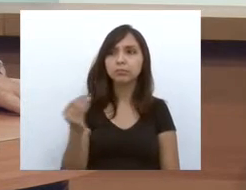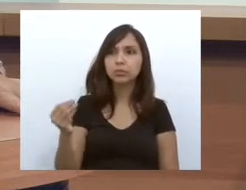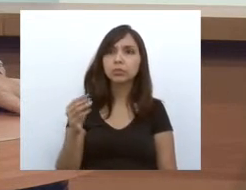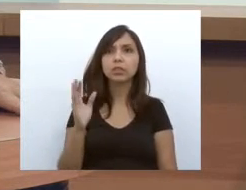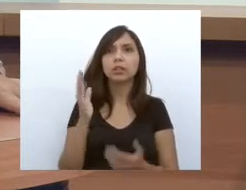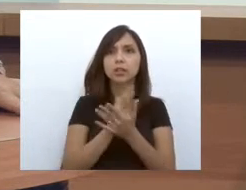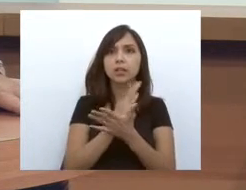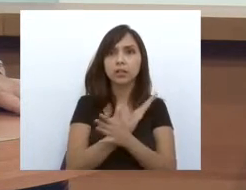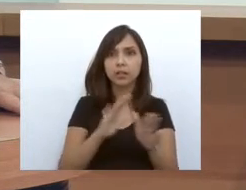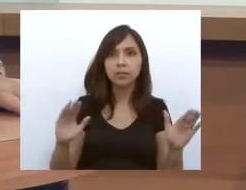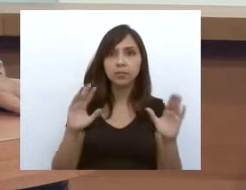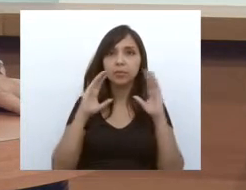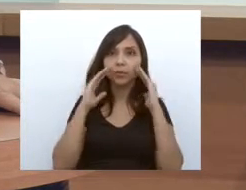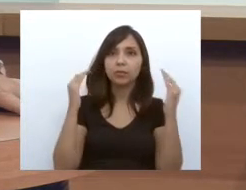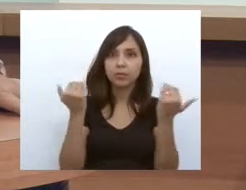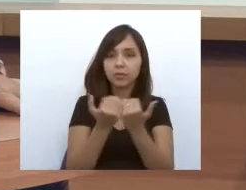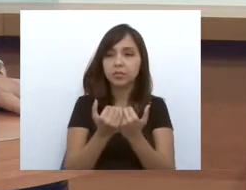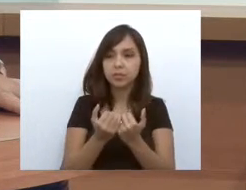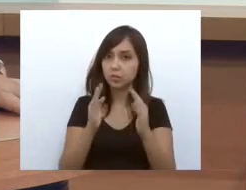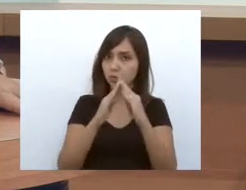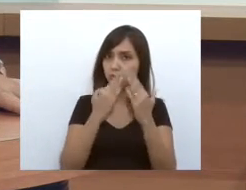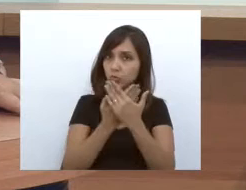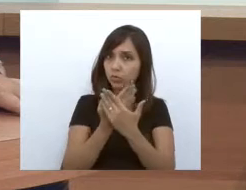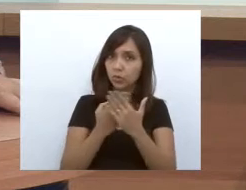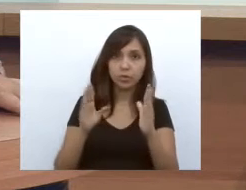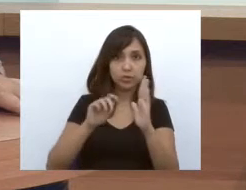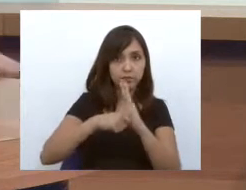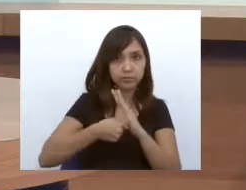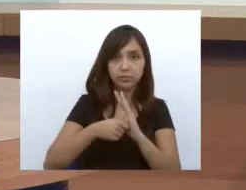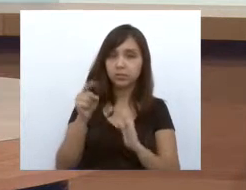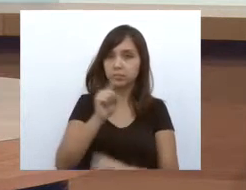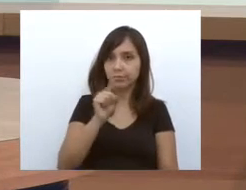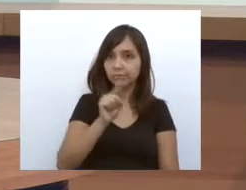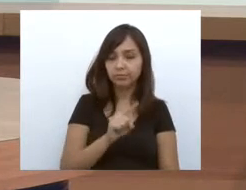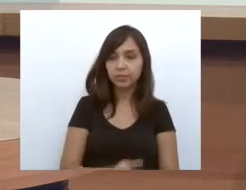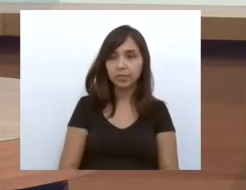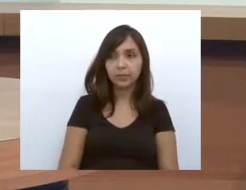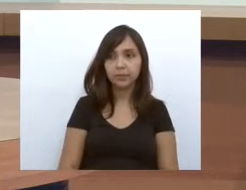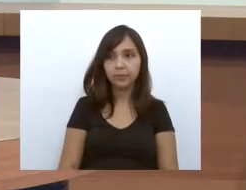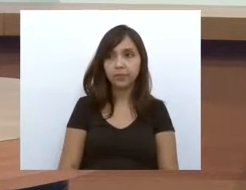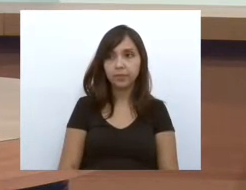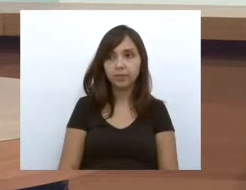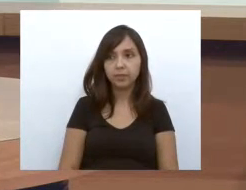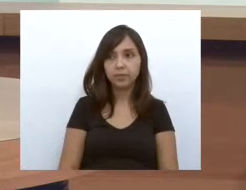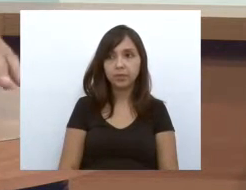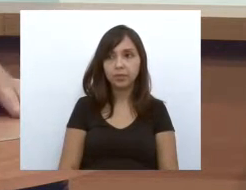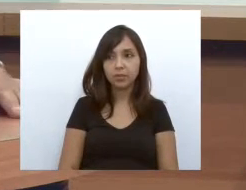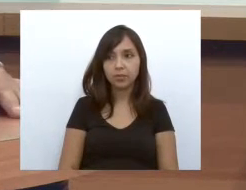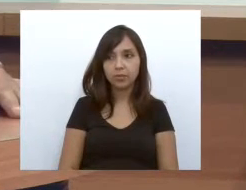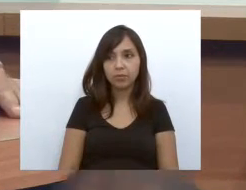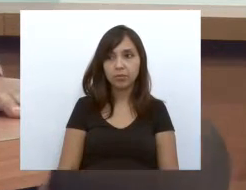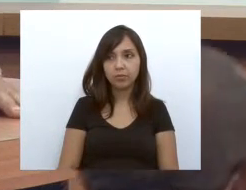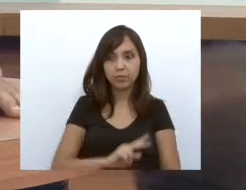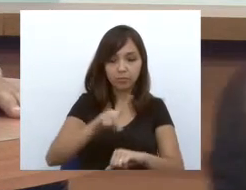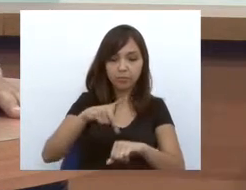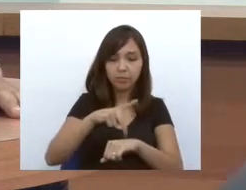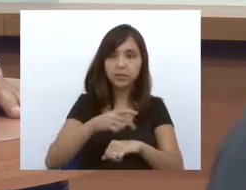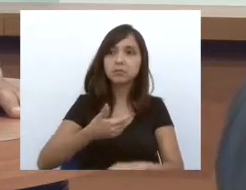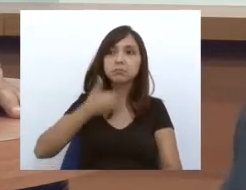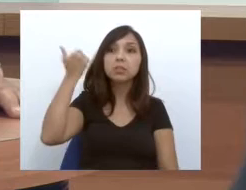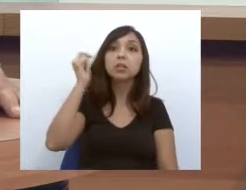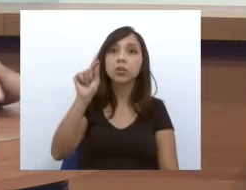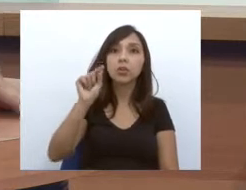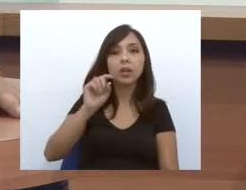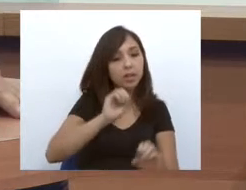desses congressistas e não fechar a escola. Realmente o que o país passa, só tem uma maneira de melhorar o país, é a